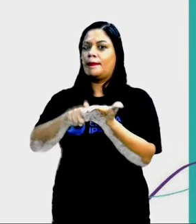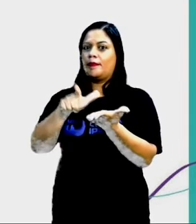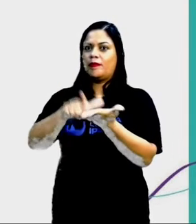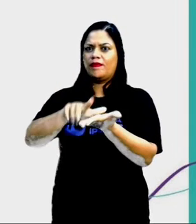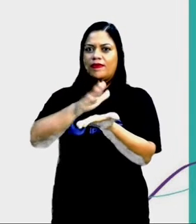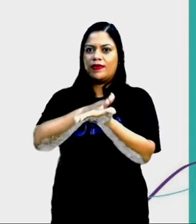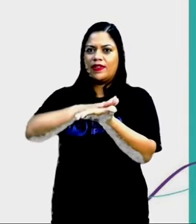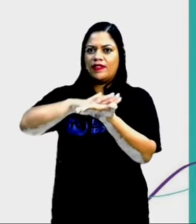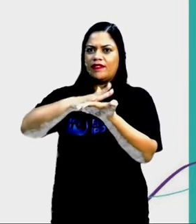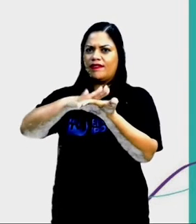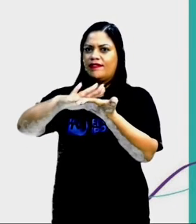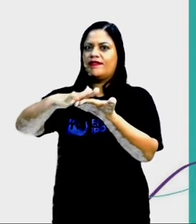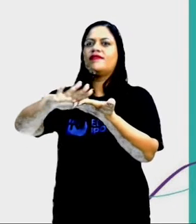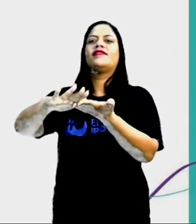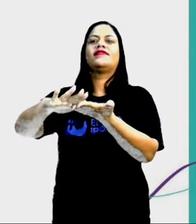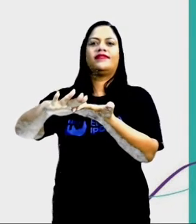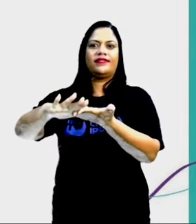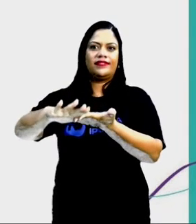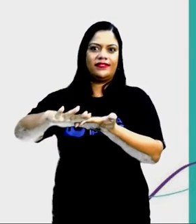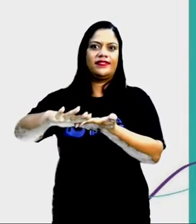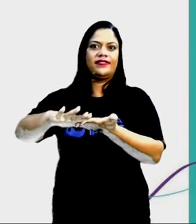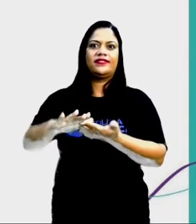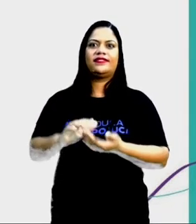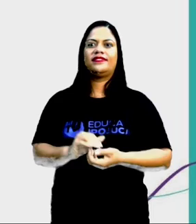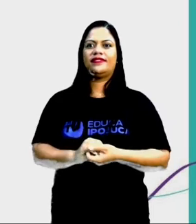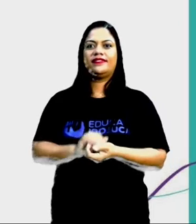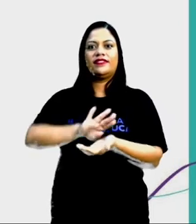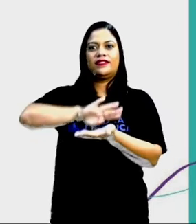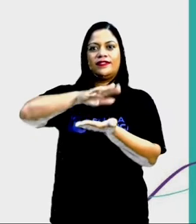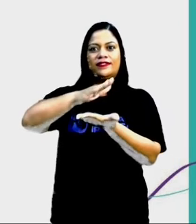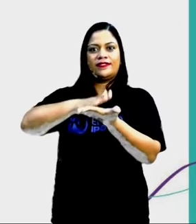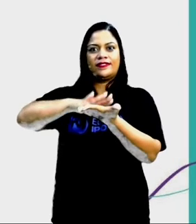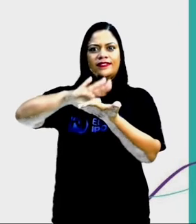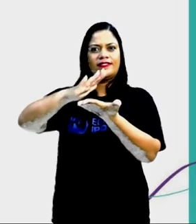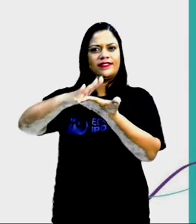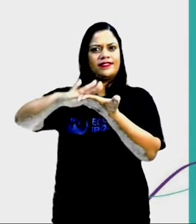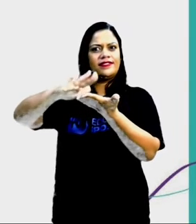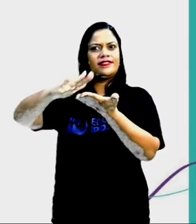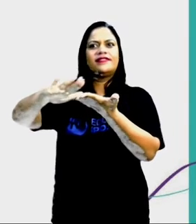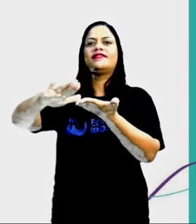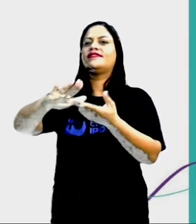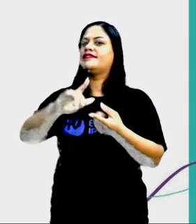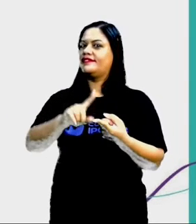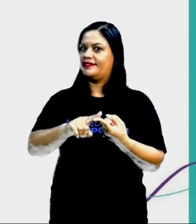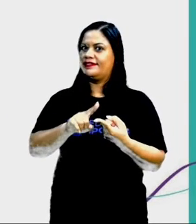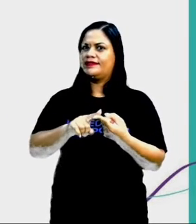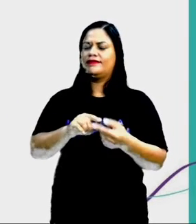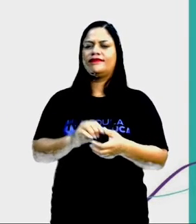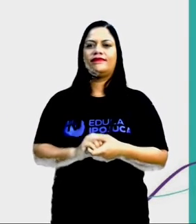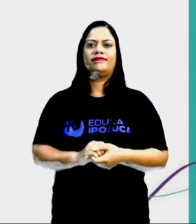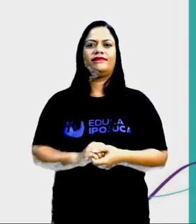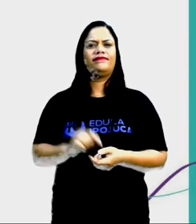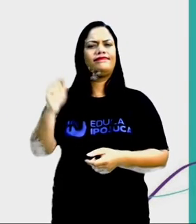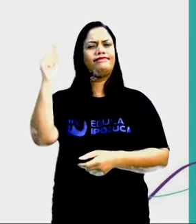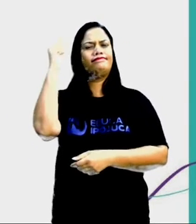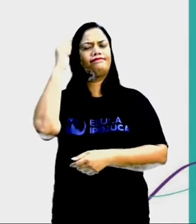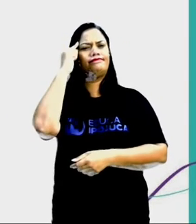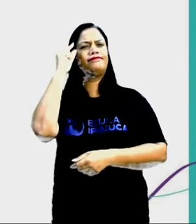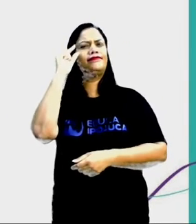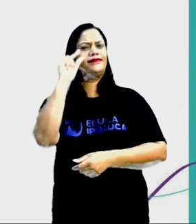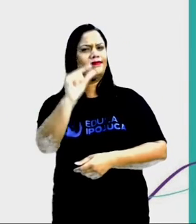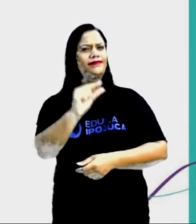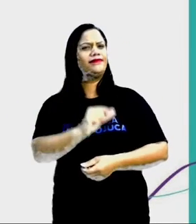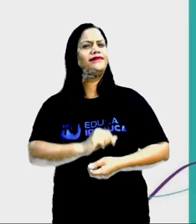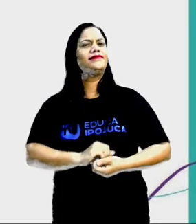crespo e também papel que são ondulados. Vamos pensar um pouquinho.